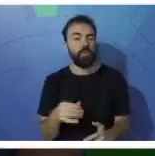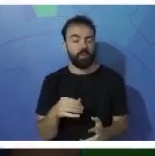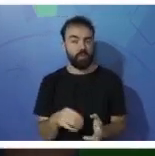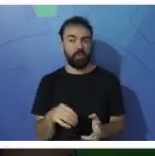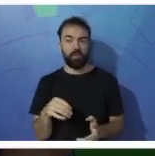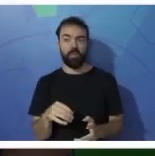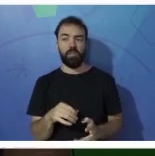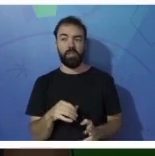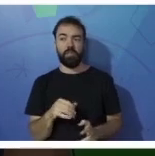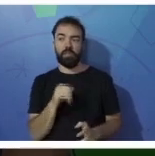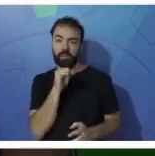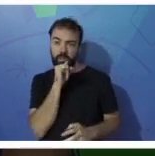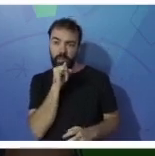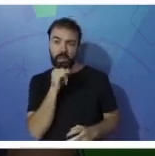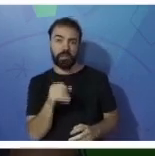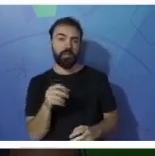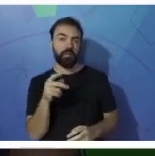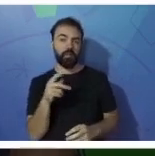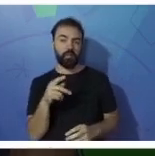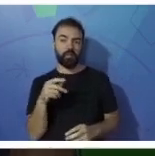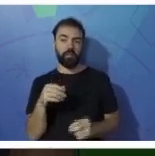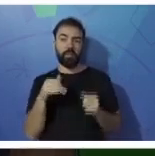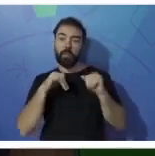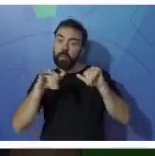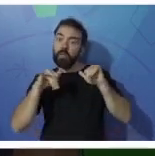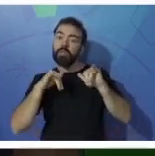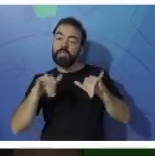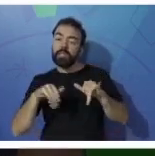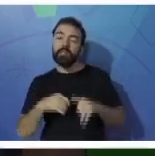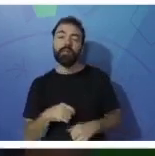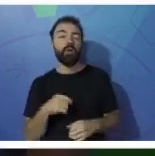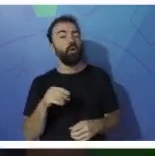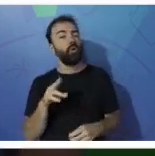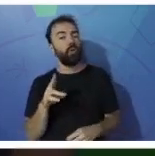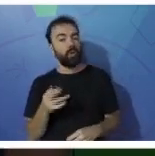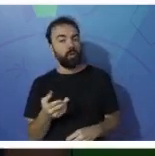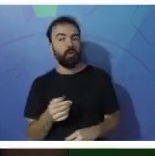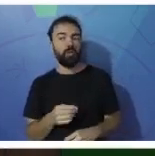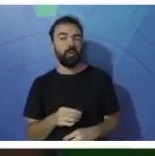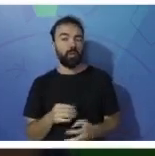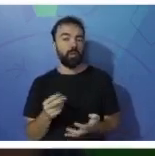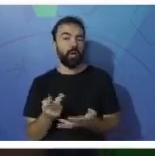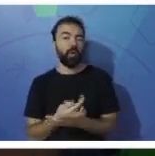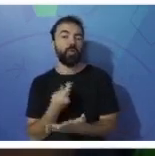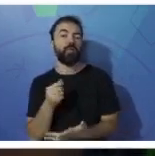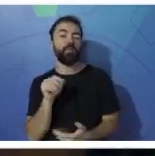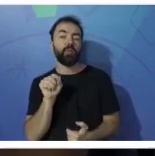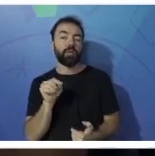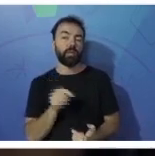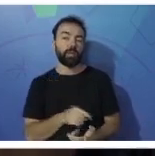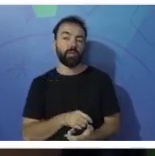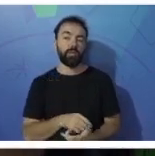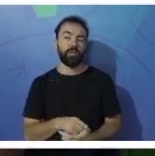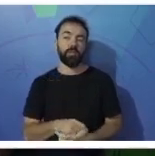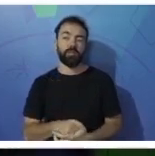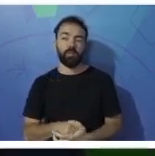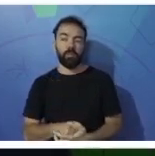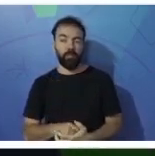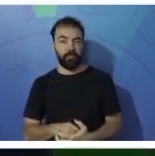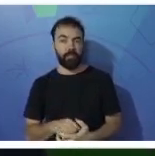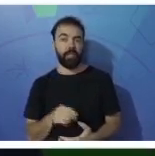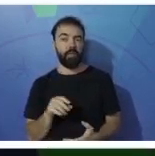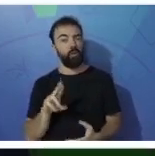notícia, você pode estar contando fato que aconteceu, você pode estar informando,